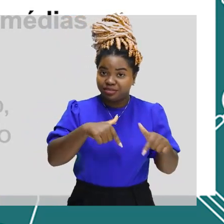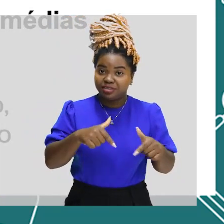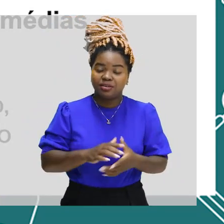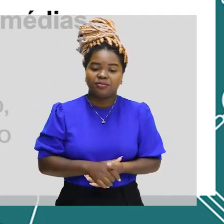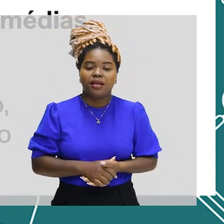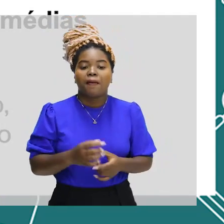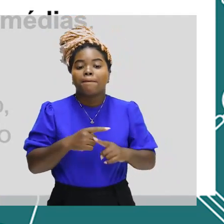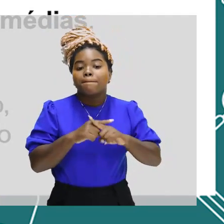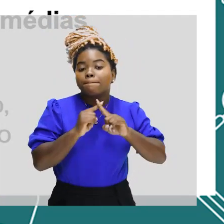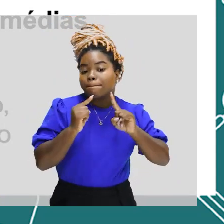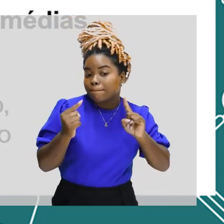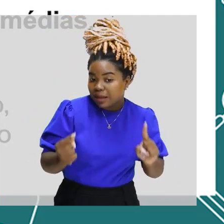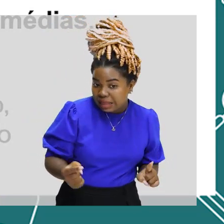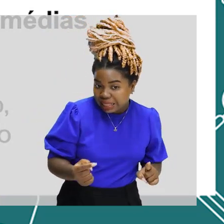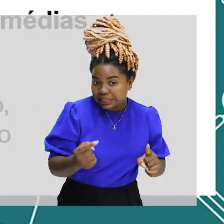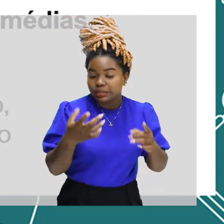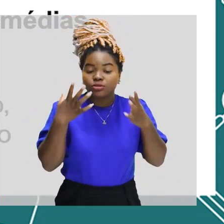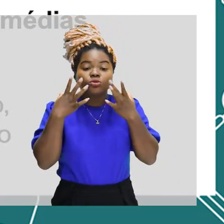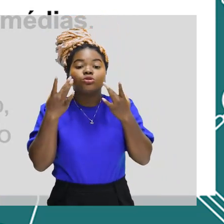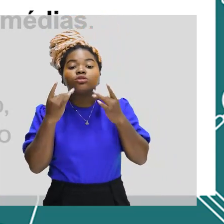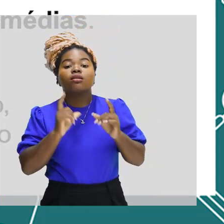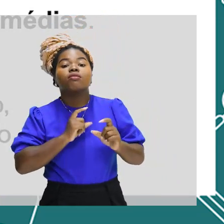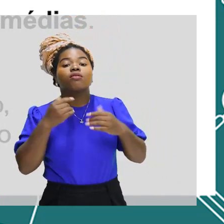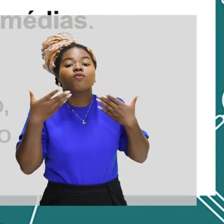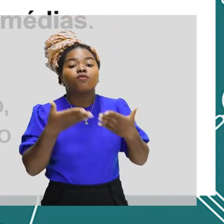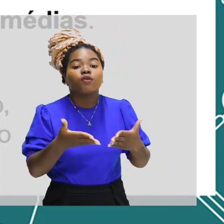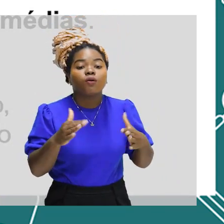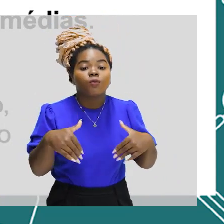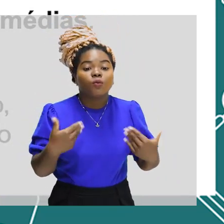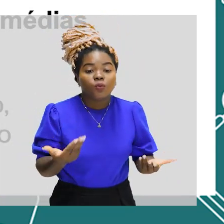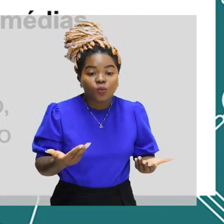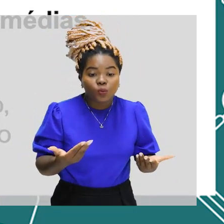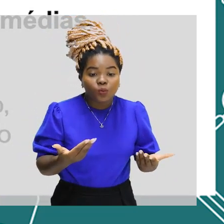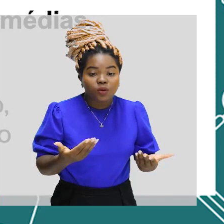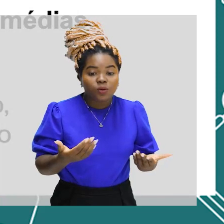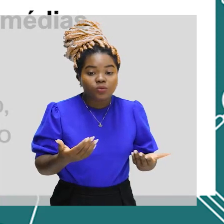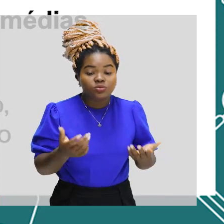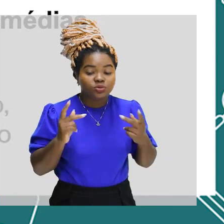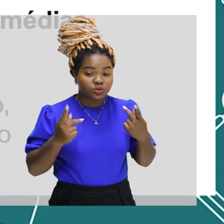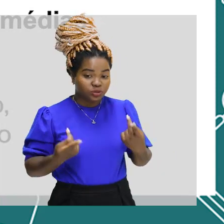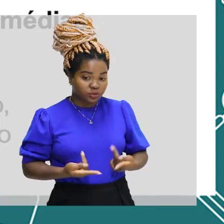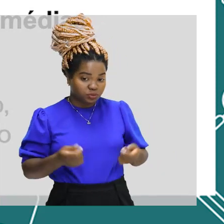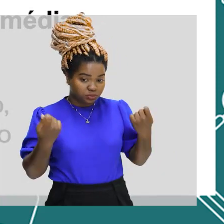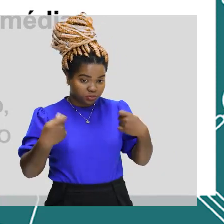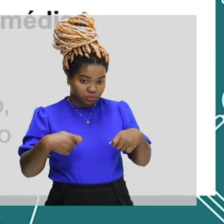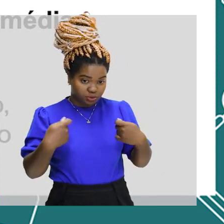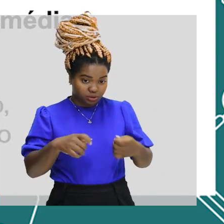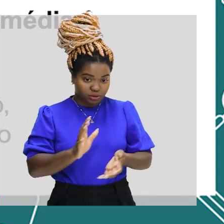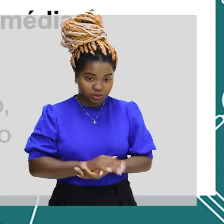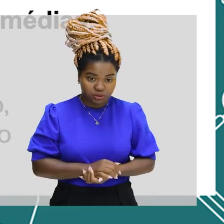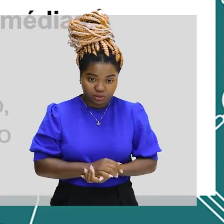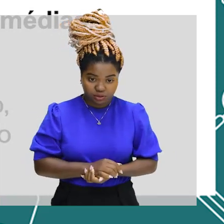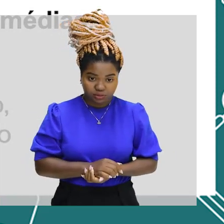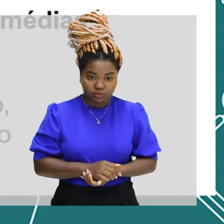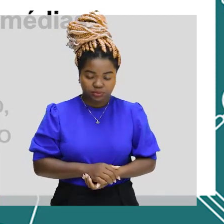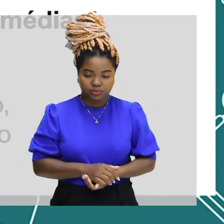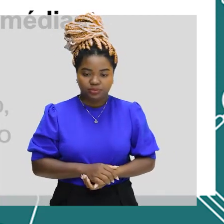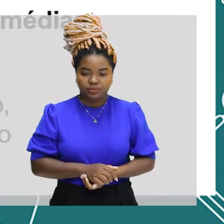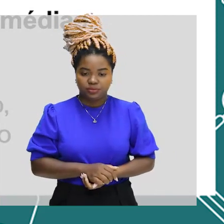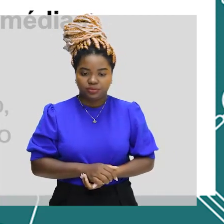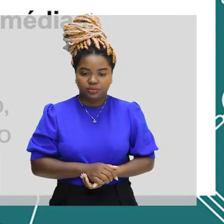vezes, mas o teatro, ele trabalha com uma coisa que o ser humano precisa desde então, a necessidade tanto de interagir quanto de